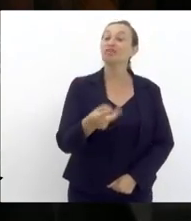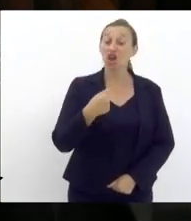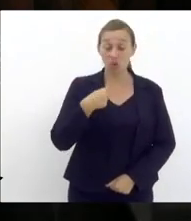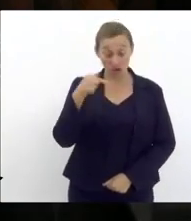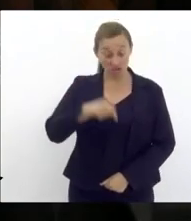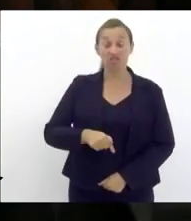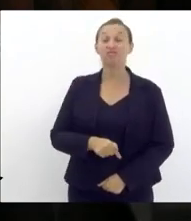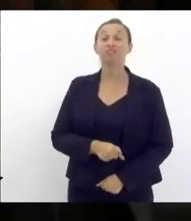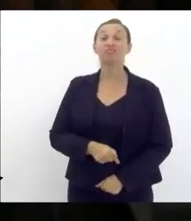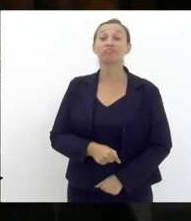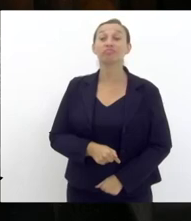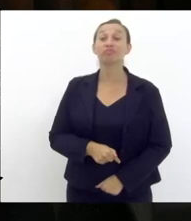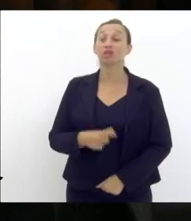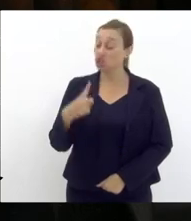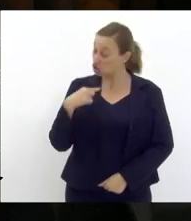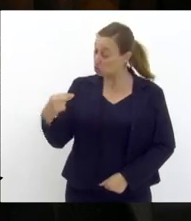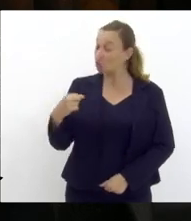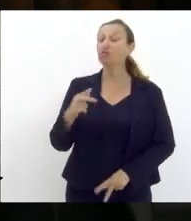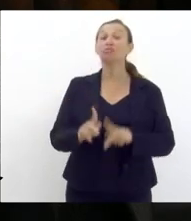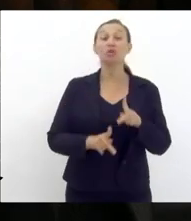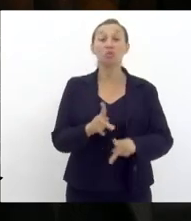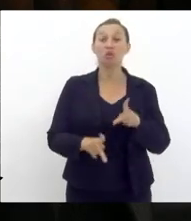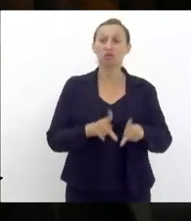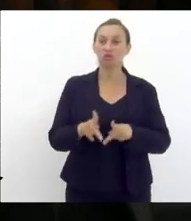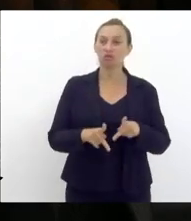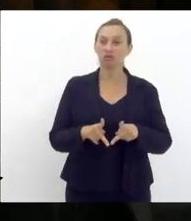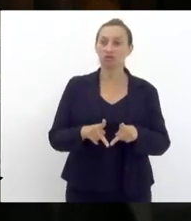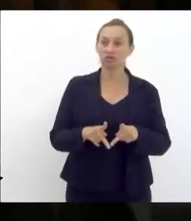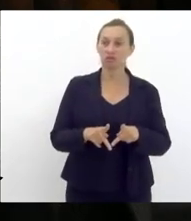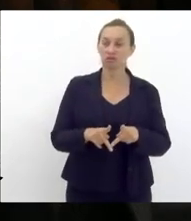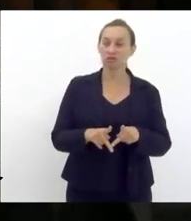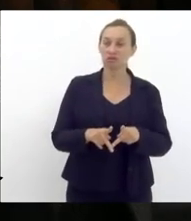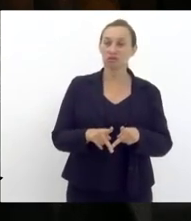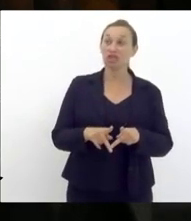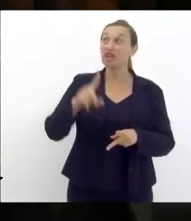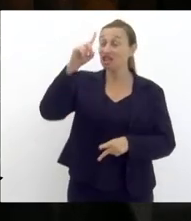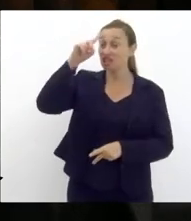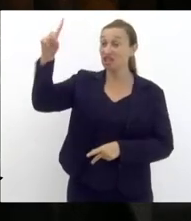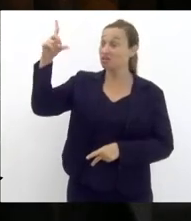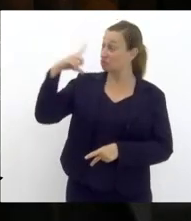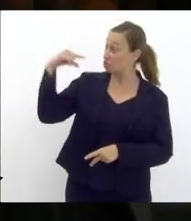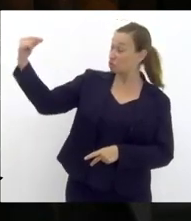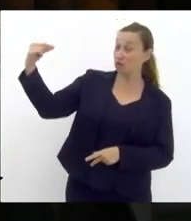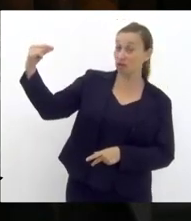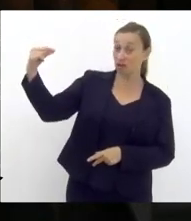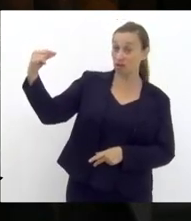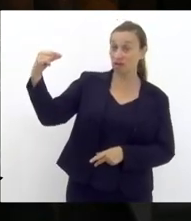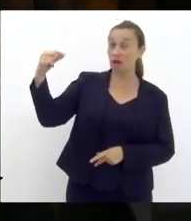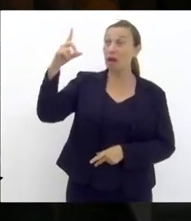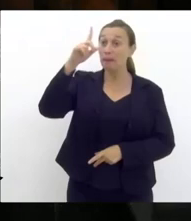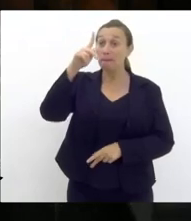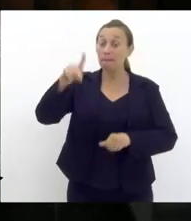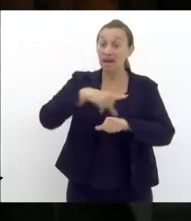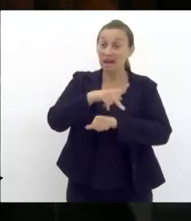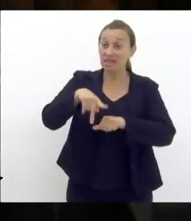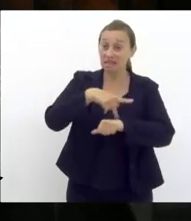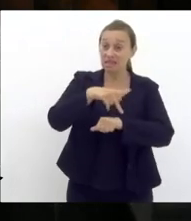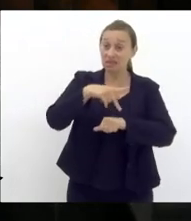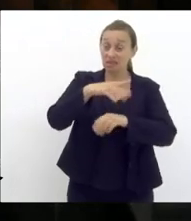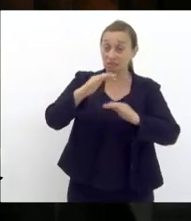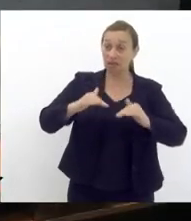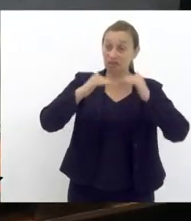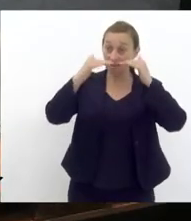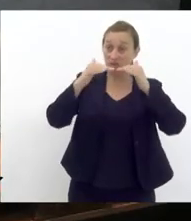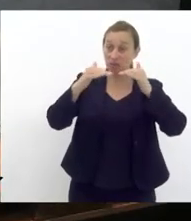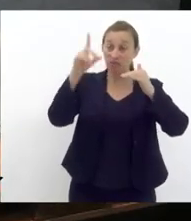aqui escolhido pelo povo e com a vontade de Deus Brasil acima de tudo e Deus acima de